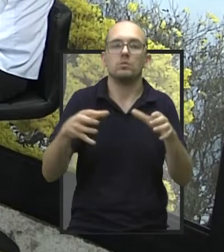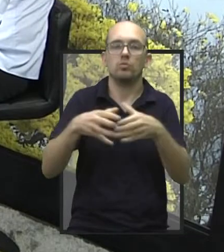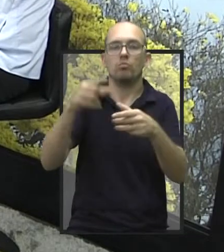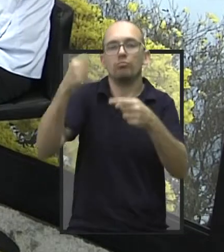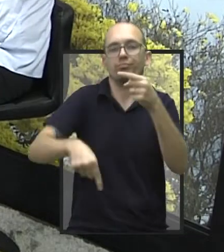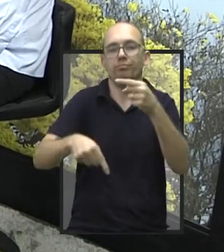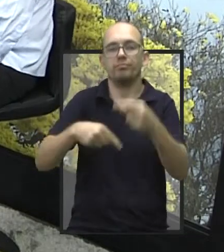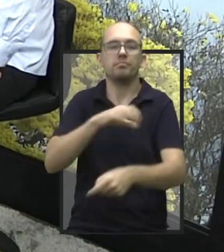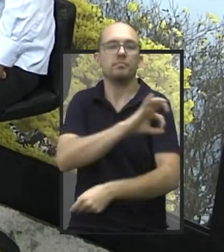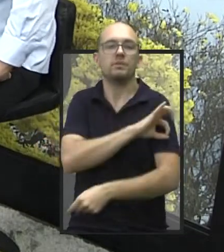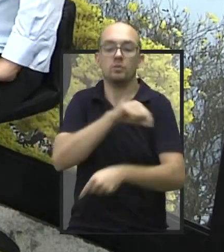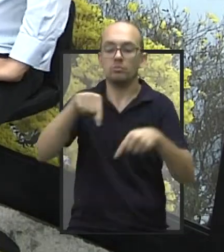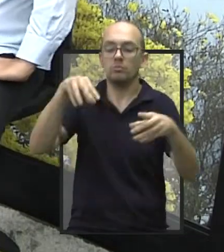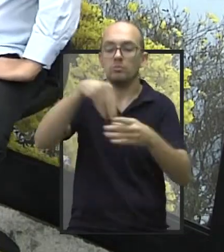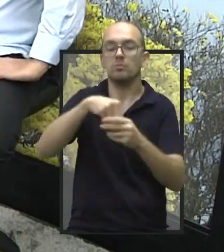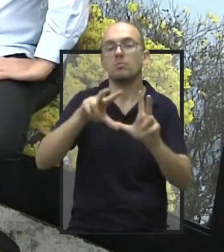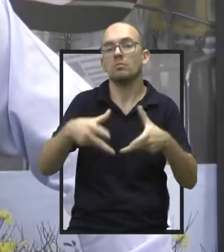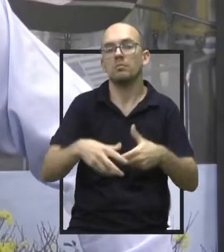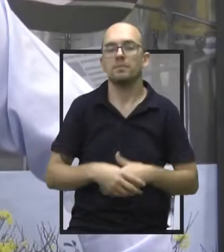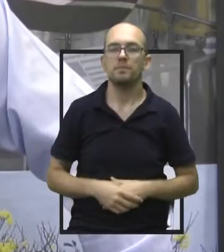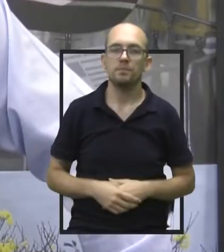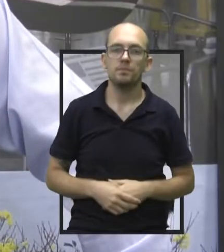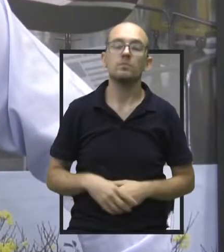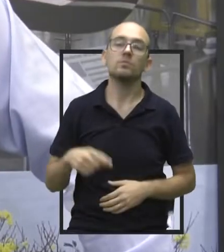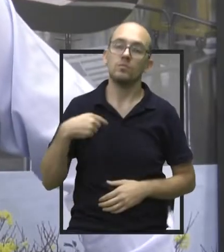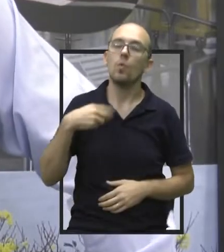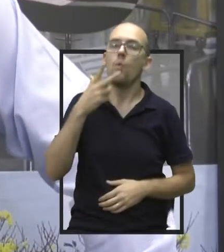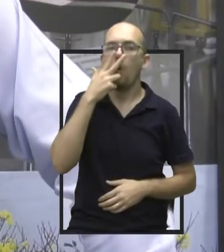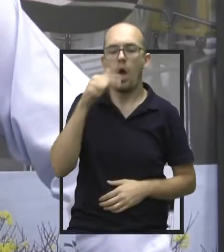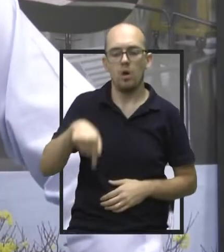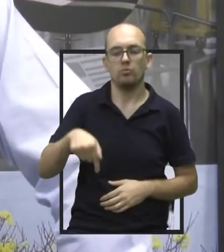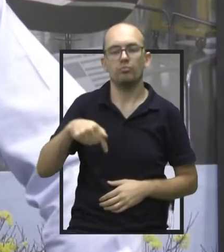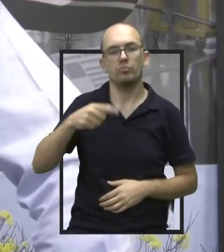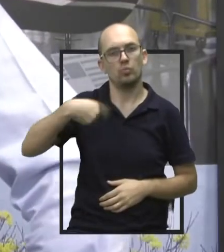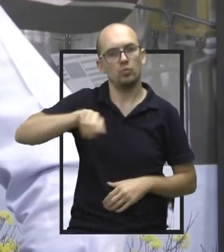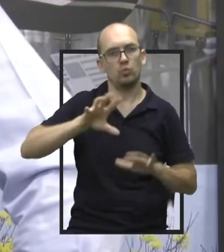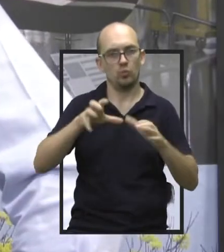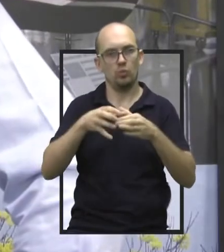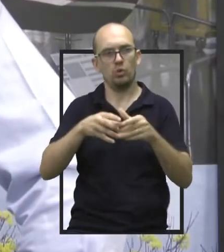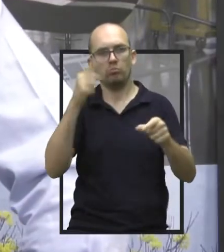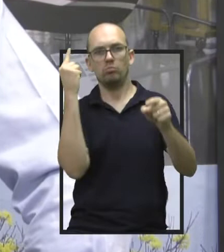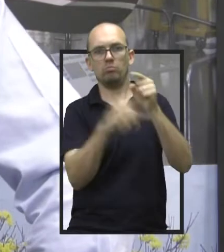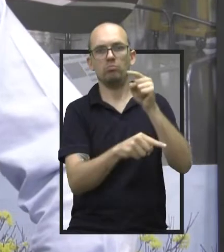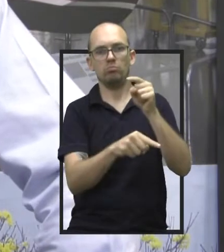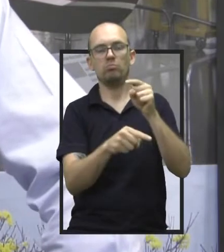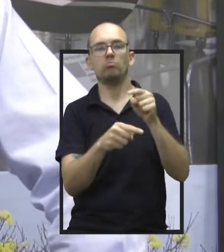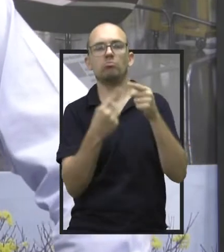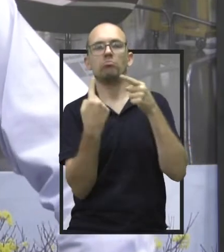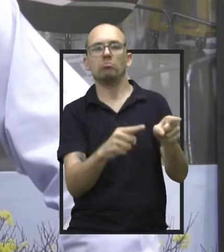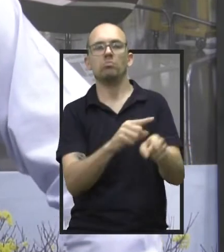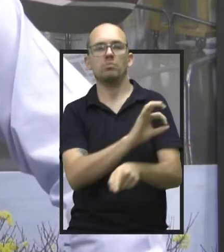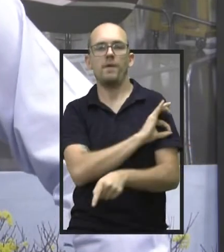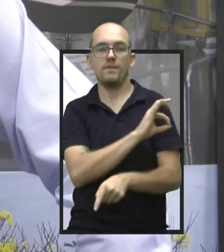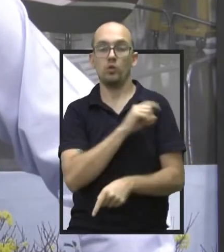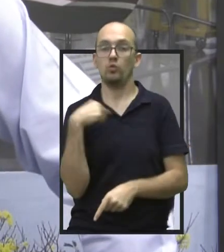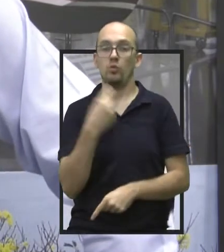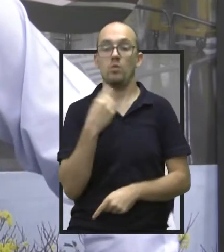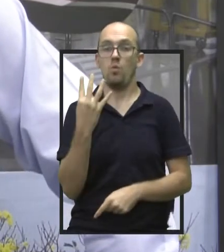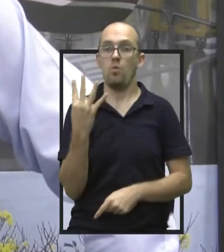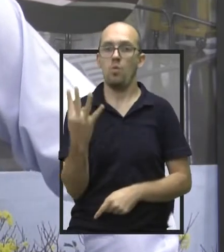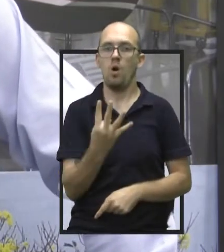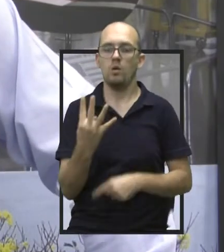Municipal. Eu acho que a oposição, a gente somos em quatro vereadores na oposição.